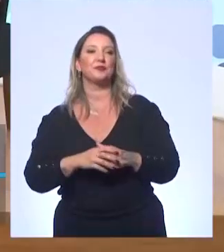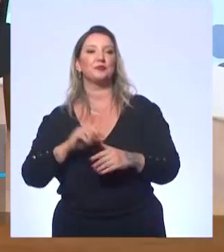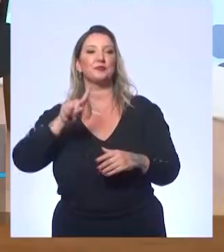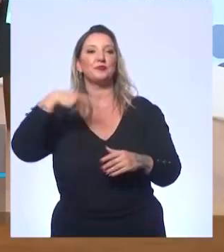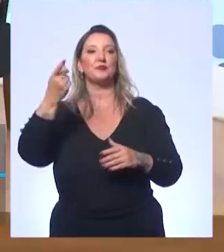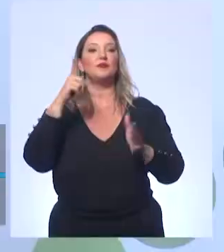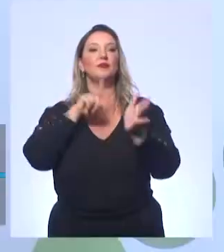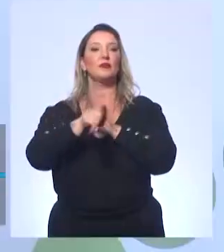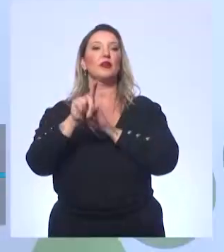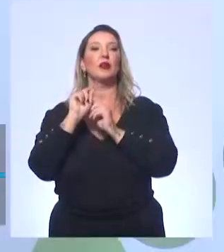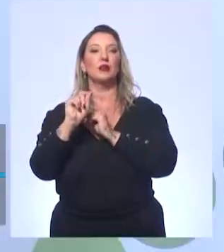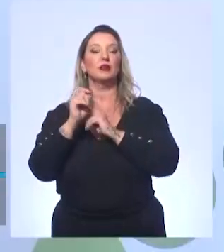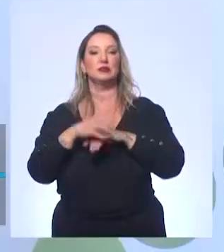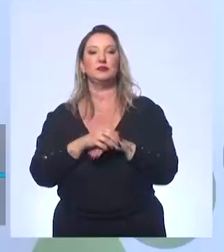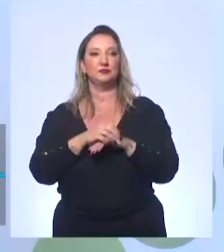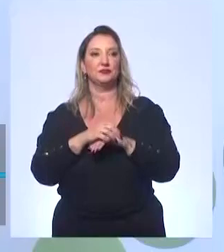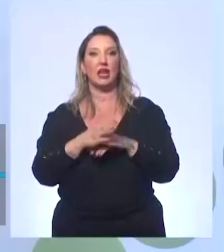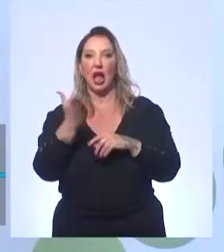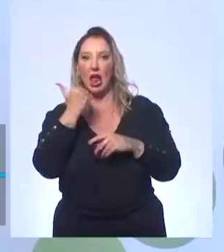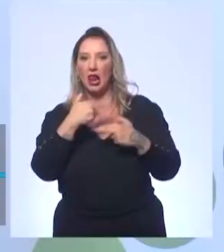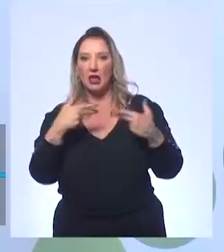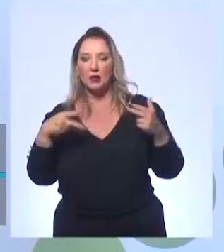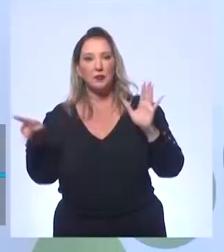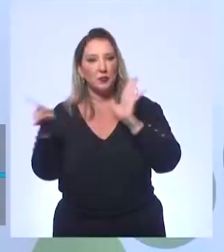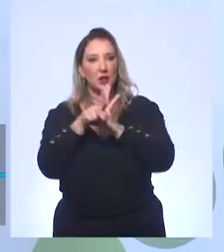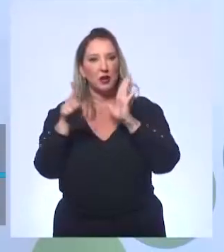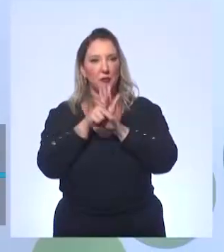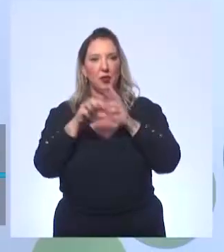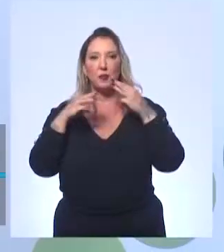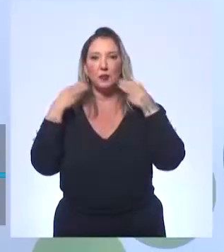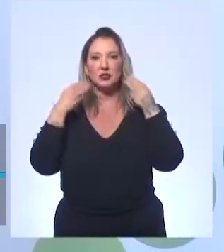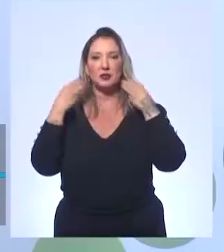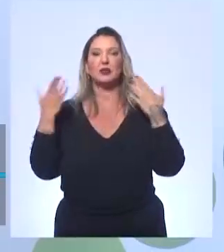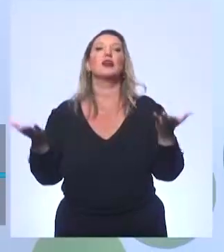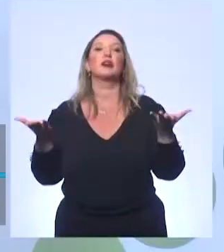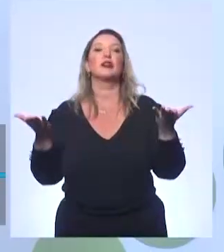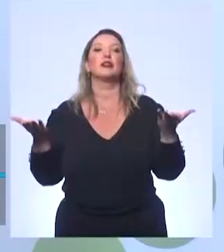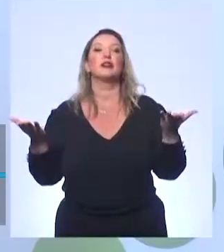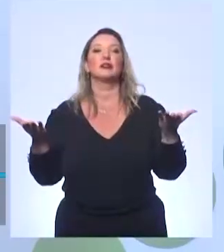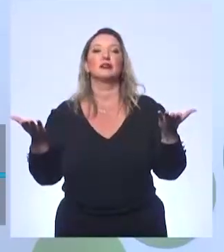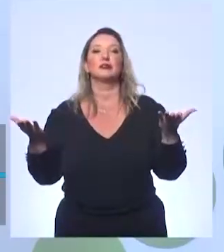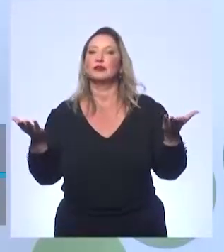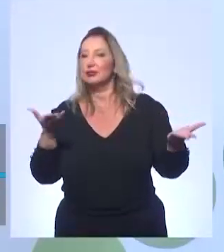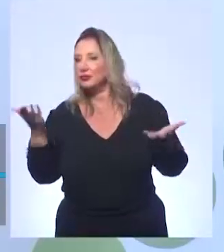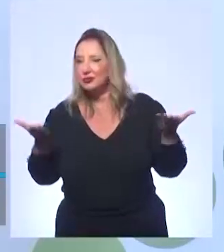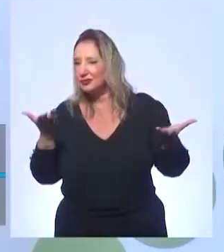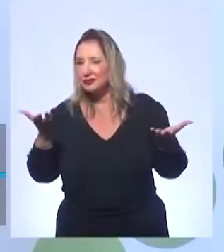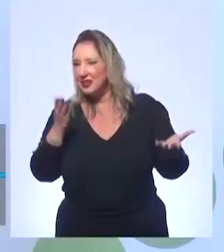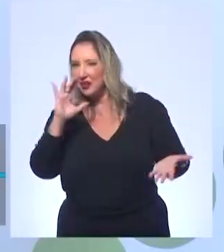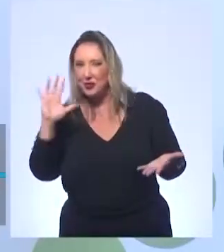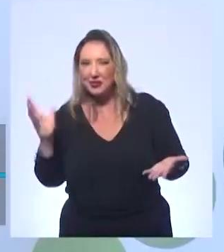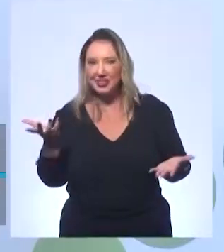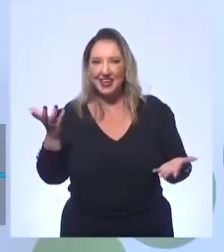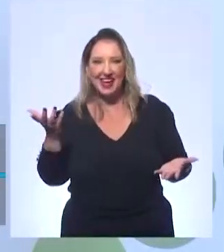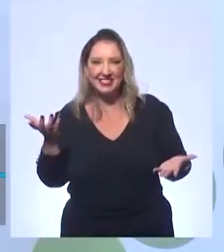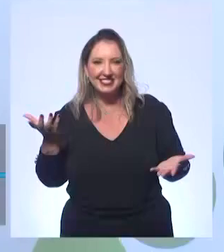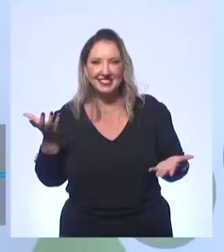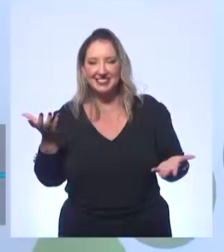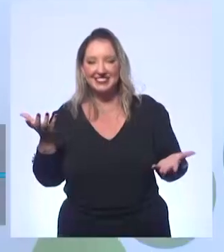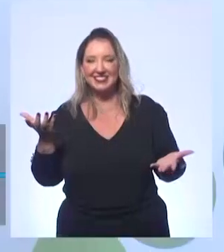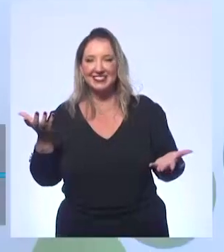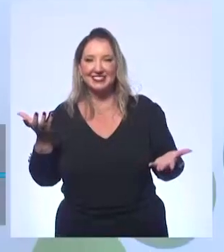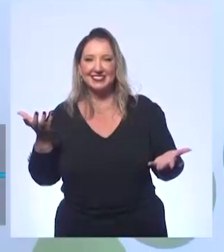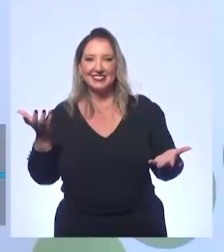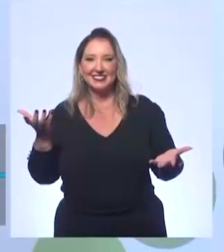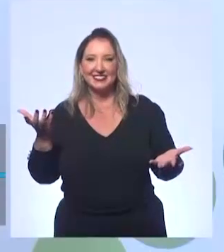próxima pergunta é o seguinte: a alimentação típica dos moçambicanos, como que rola aí dentro desses